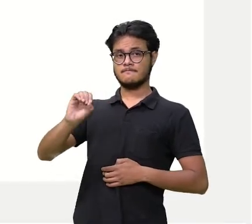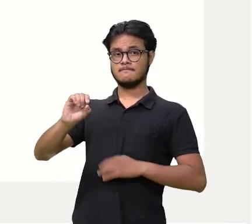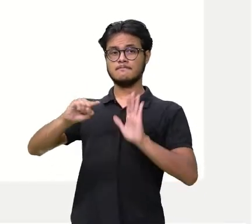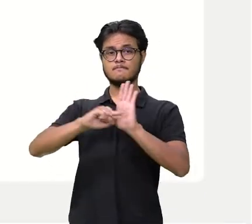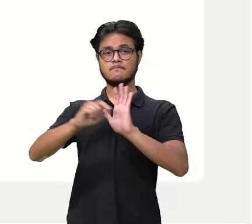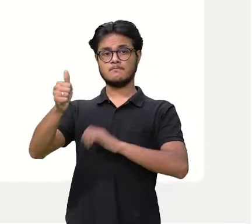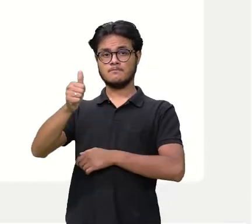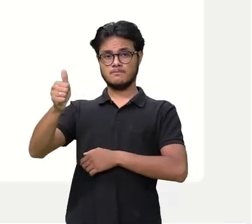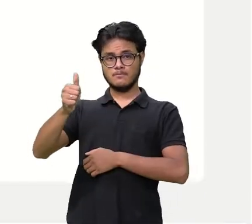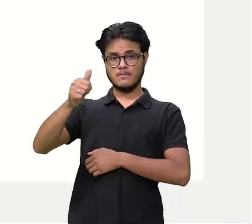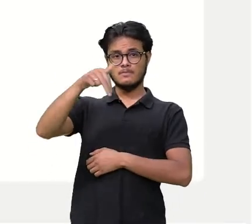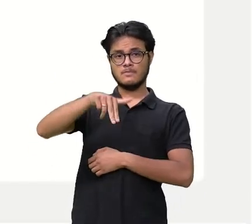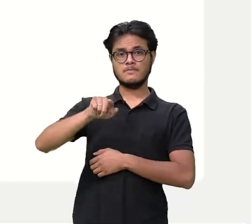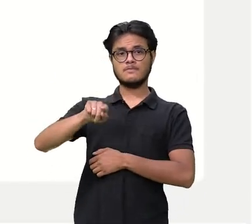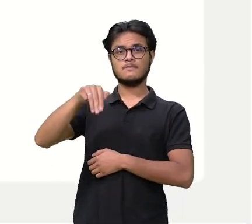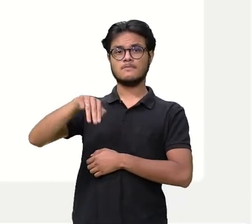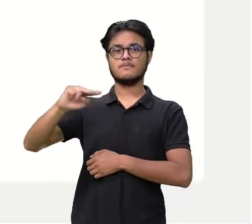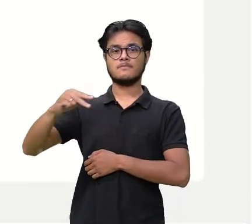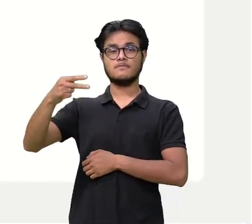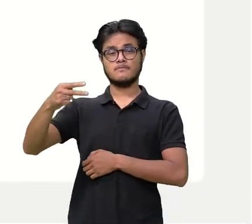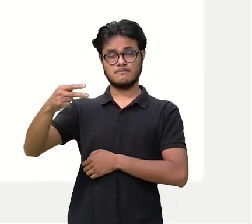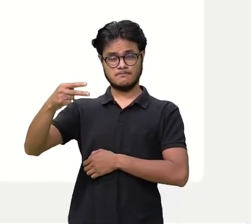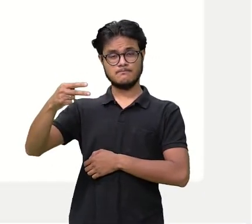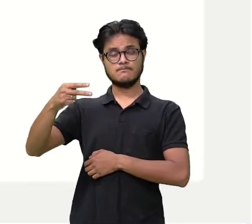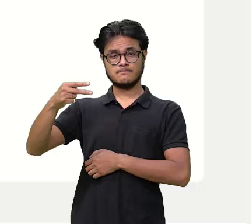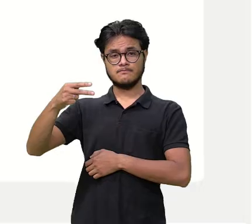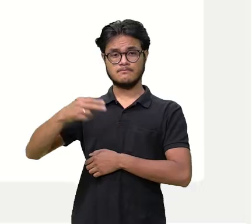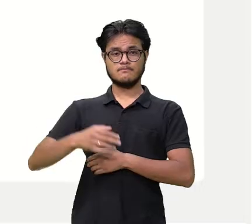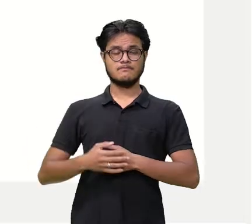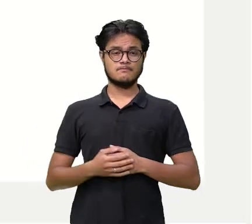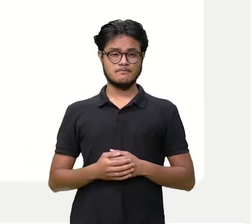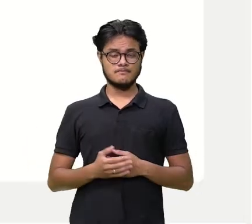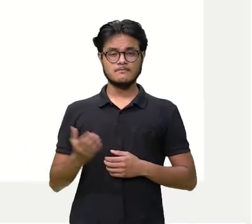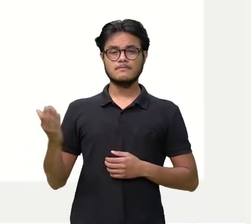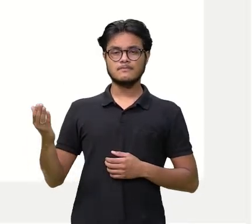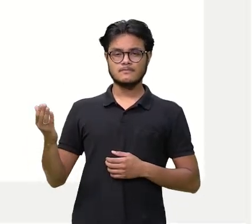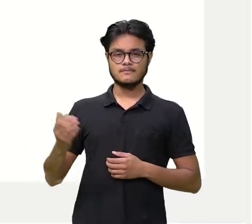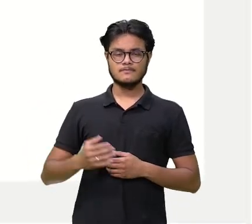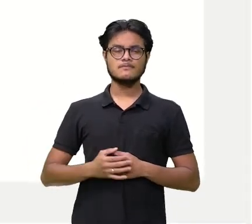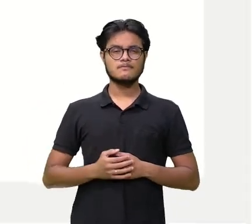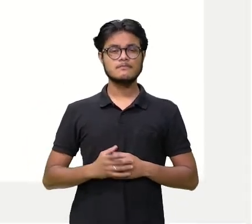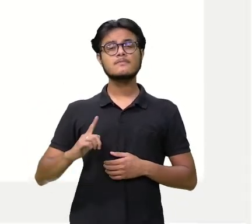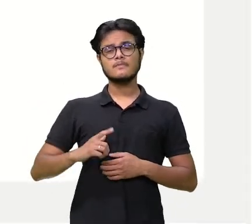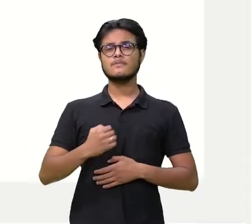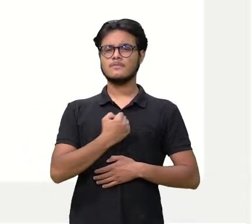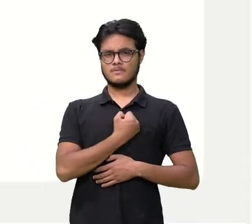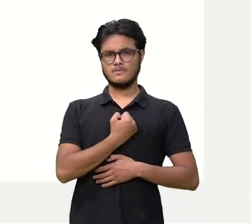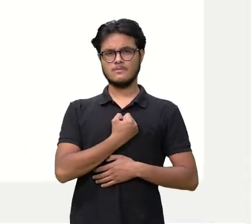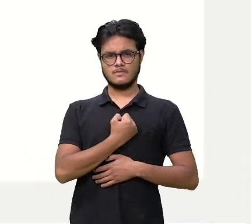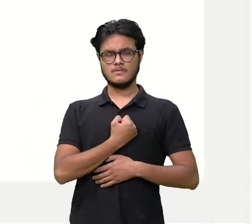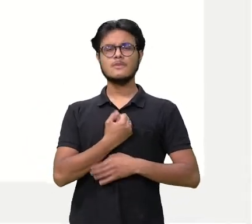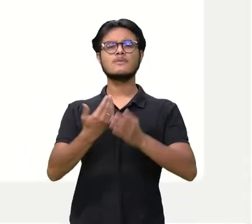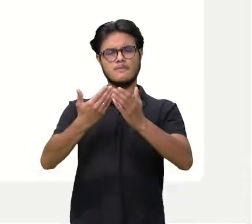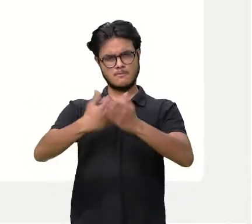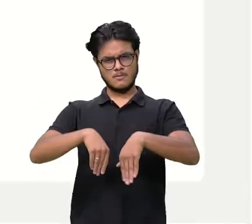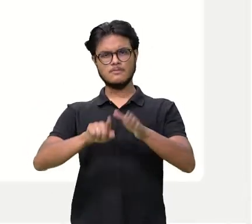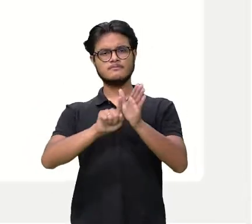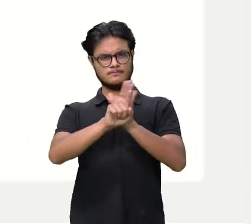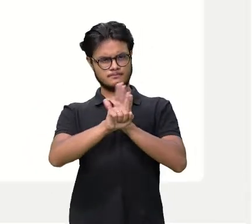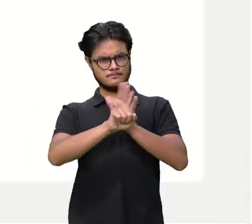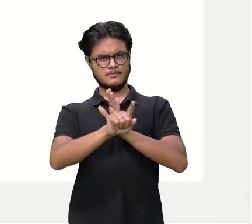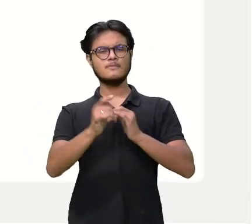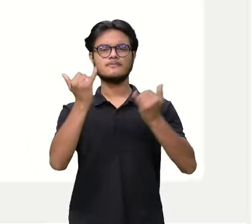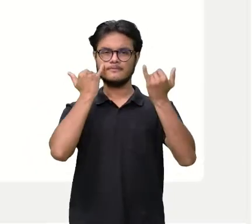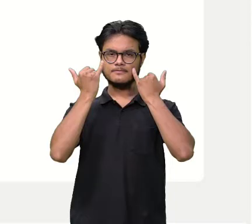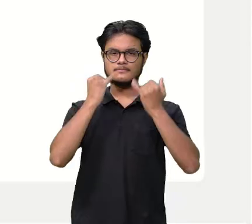quadrado por quilograma quadrado. Esse é um valorzinho que geralmente ele vem nas questões, né, nos dados